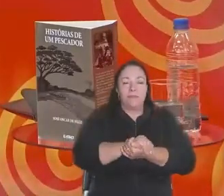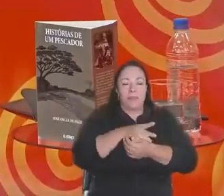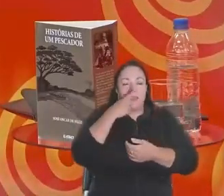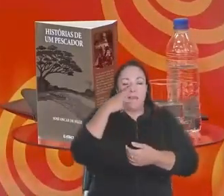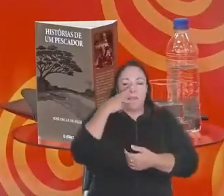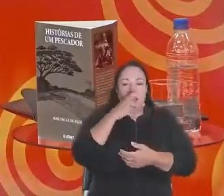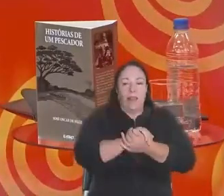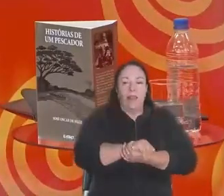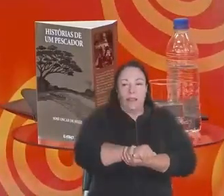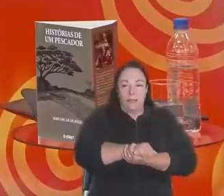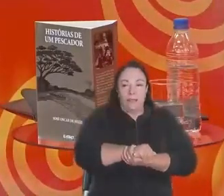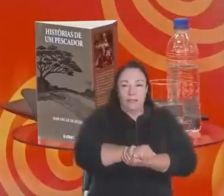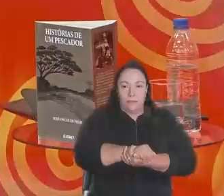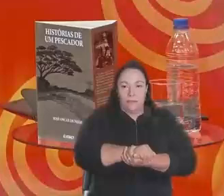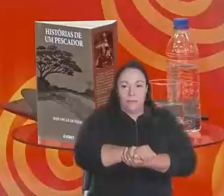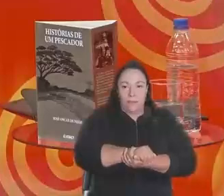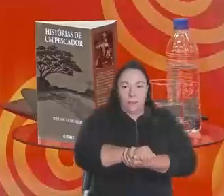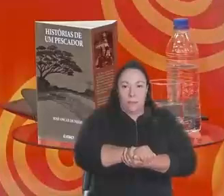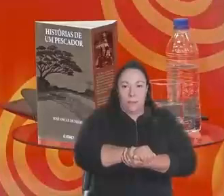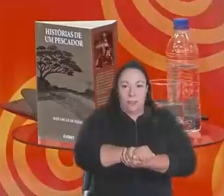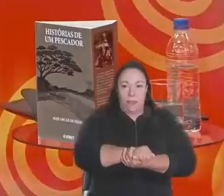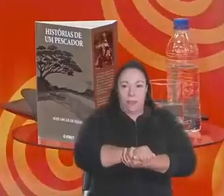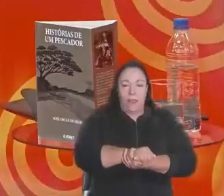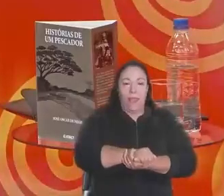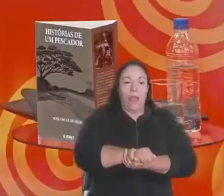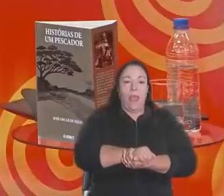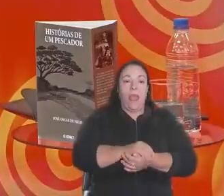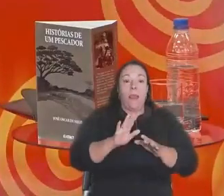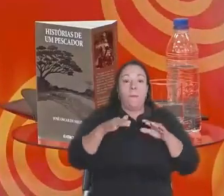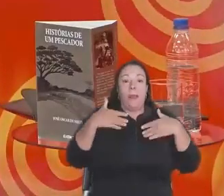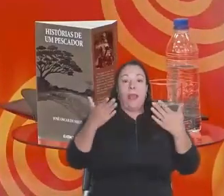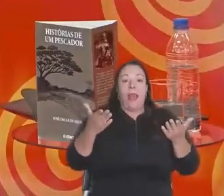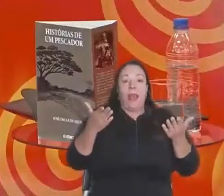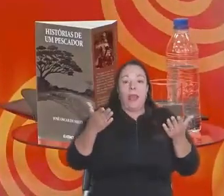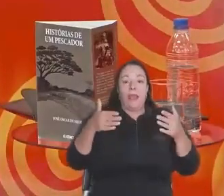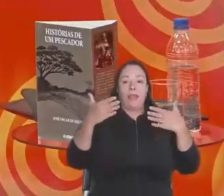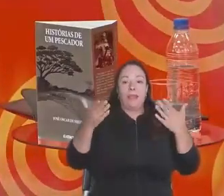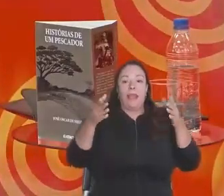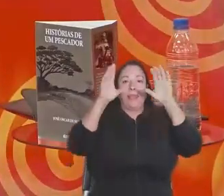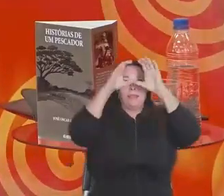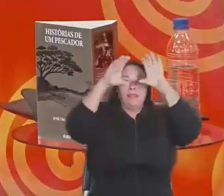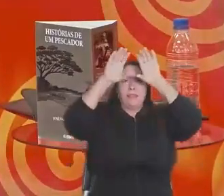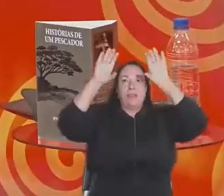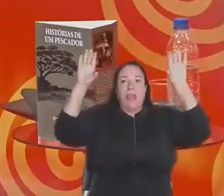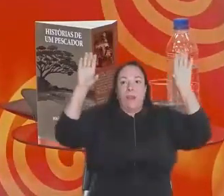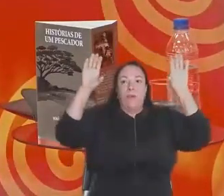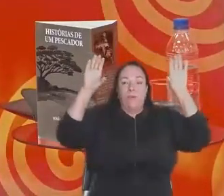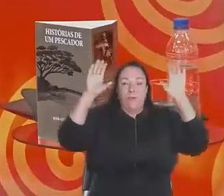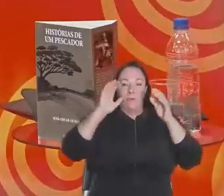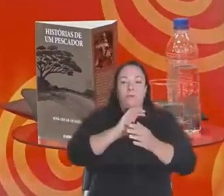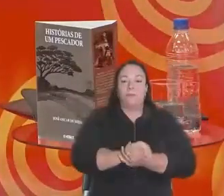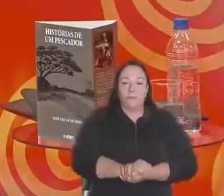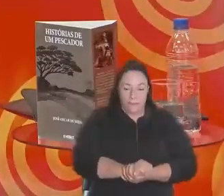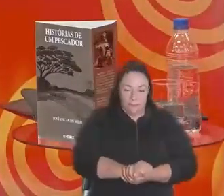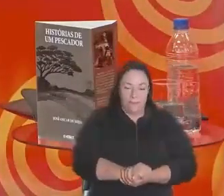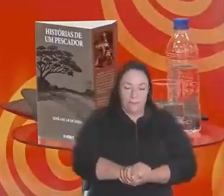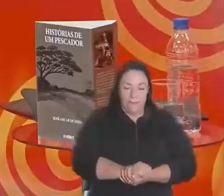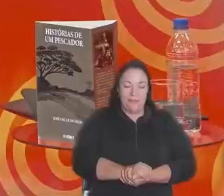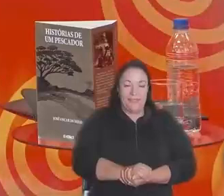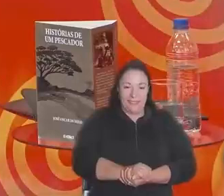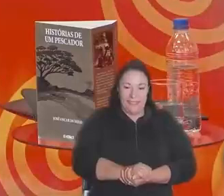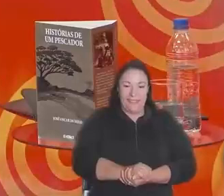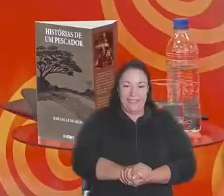né? Se não precisa nem de céu, e é praquecel, emendado. Vocês vão ver lá no livro com os casos em